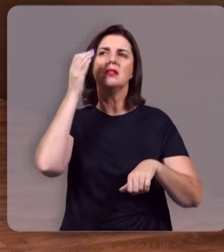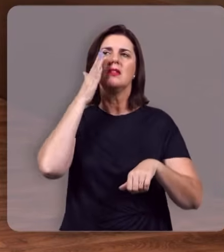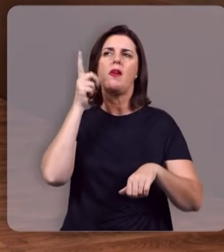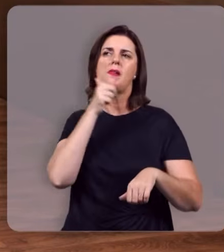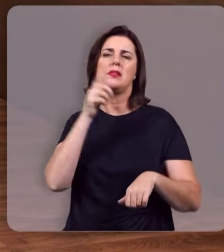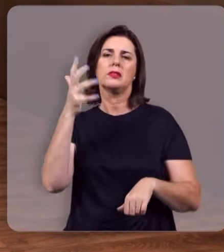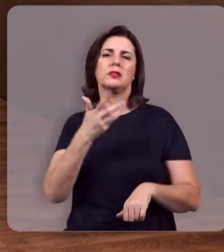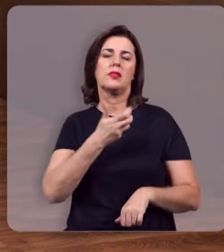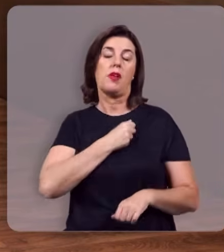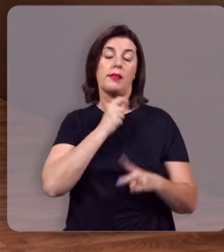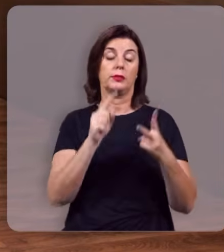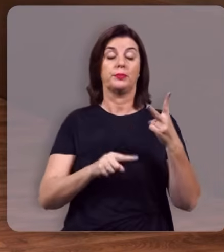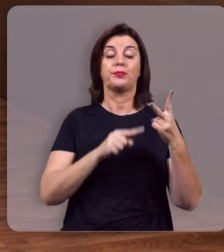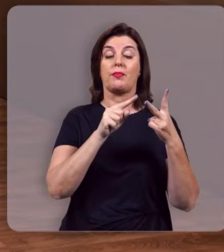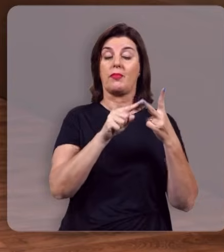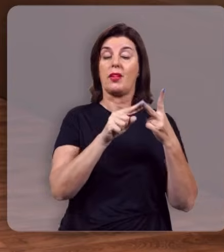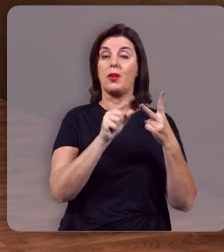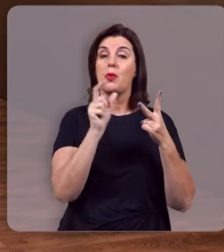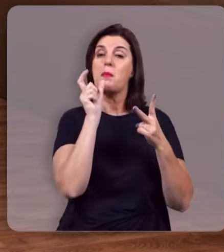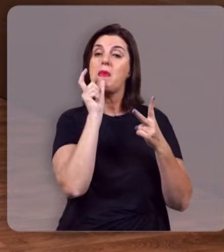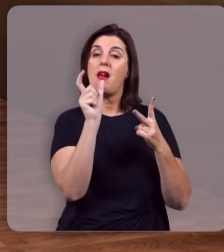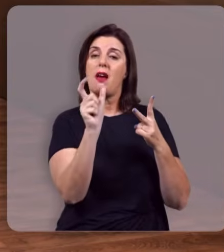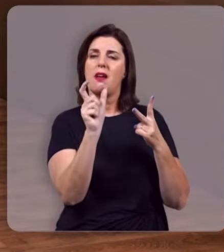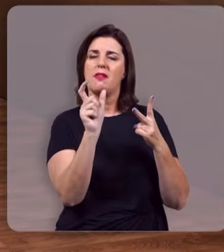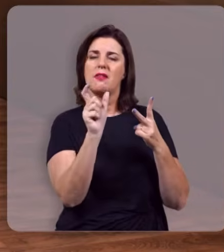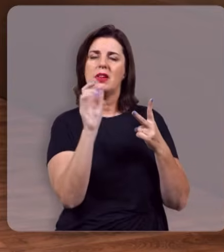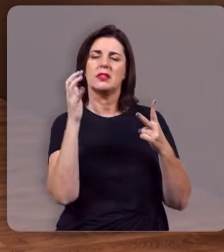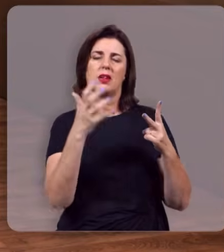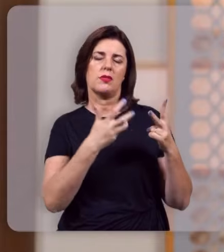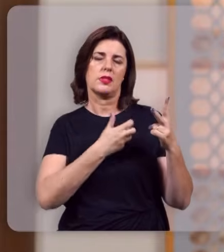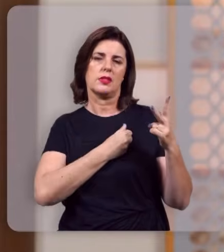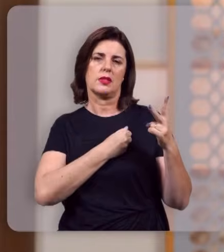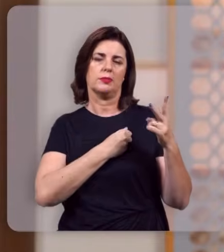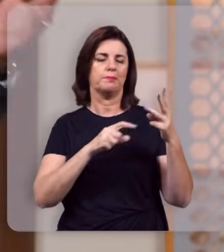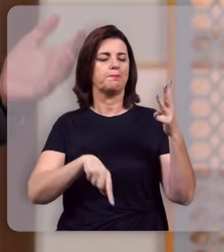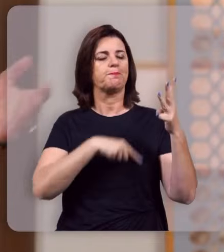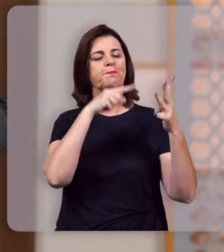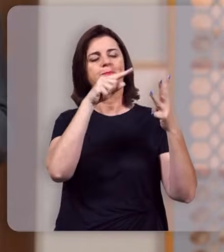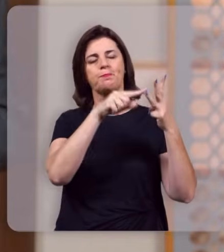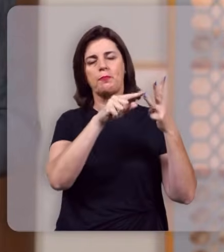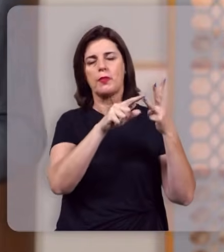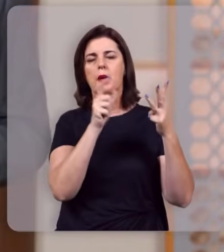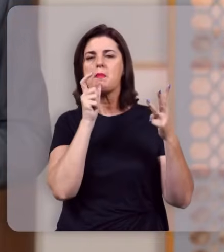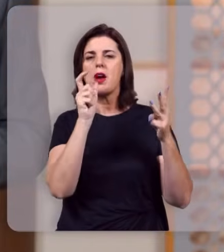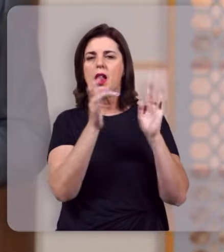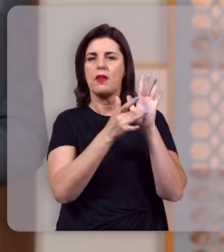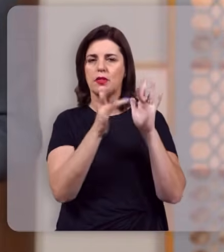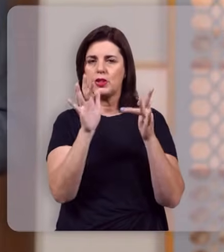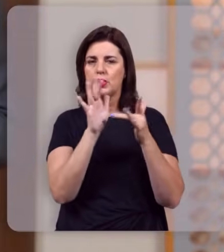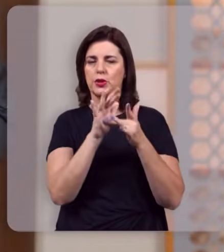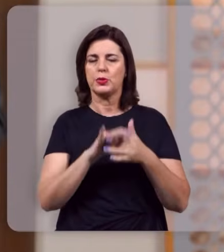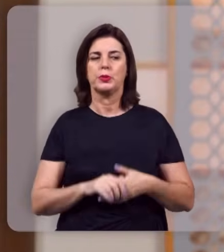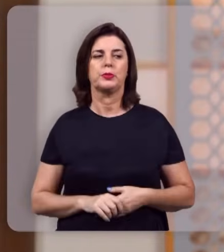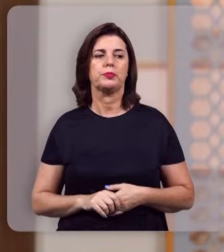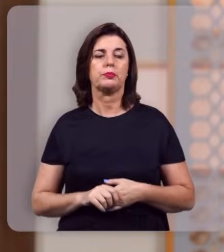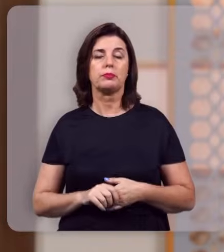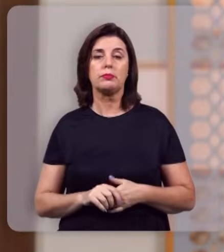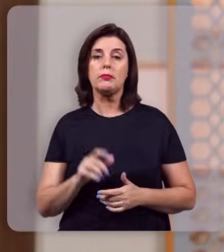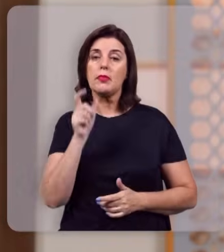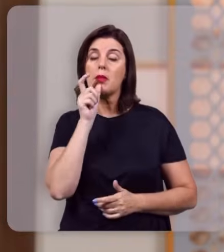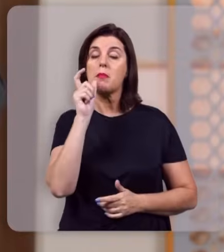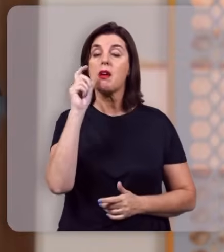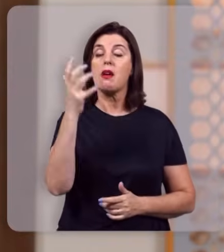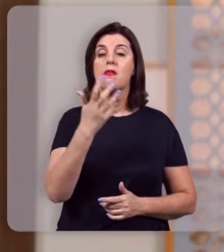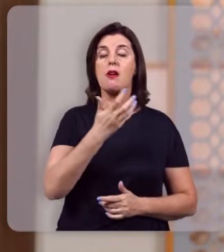a segunda palavra de Jesus é a palavra da salvação. A terceira palavra de Jesus na cruz é a palavra